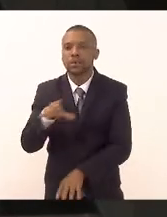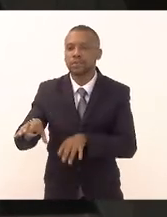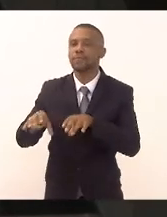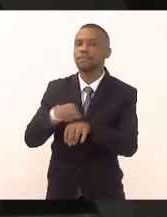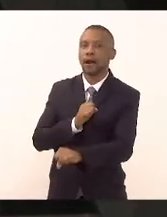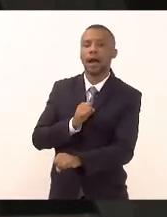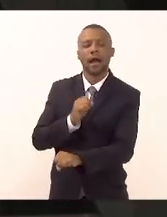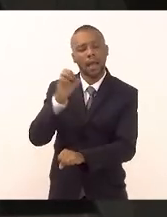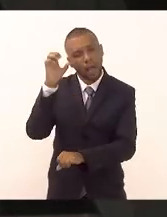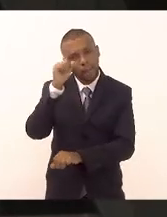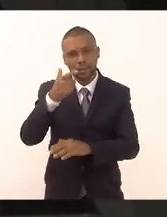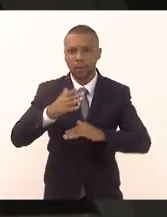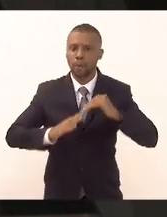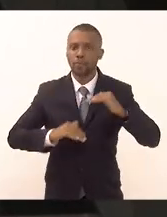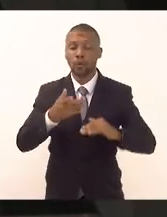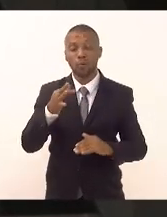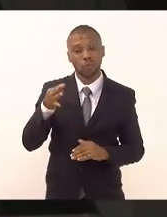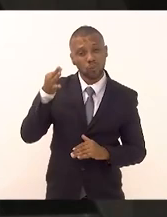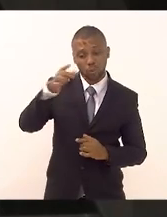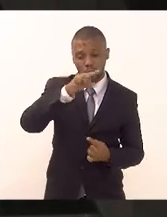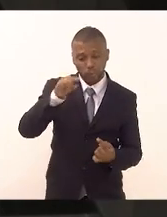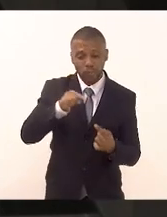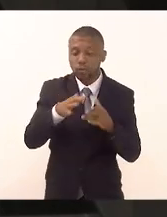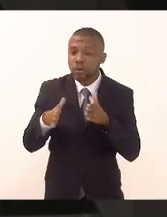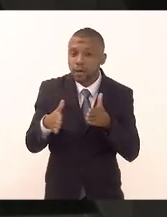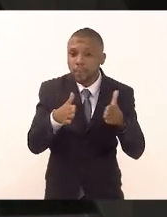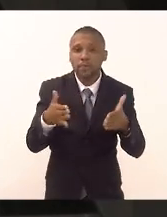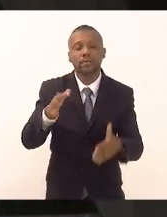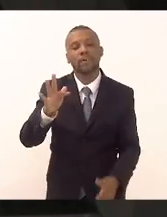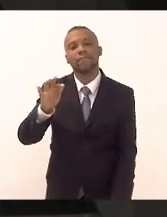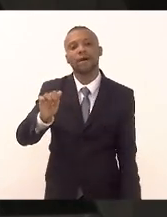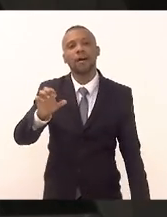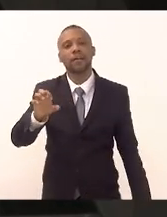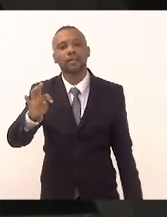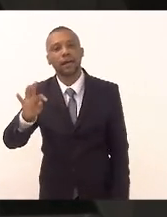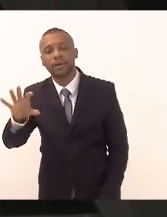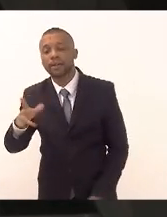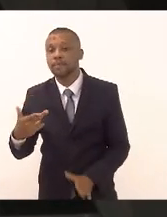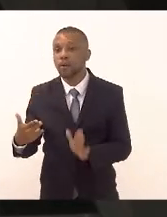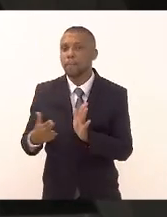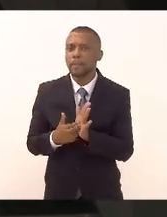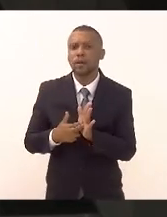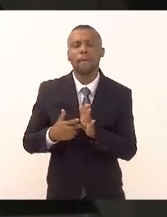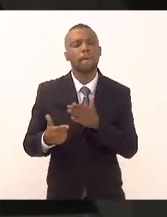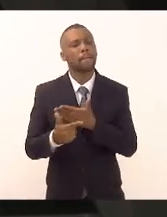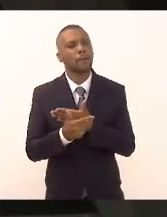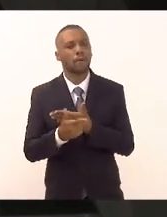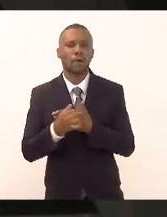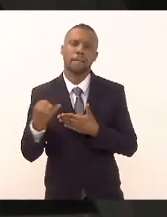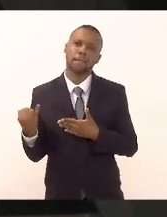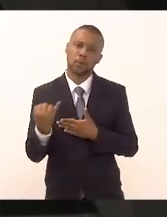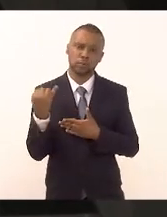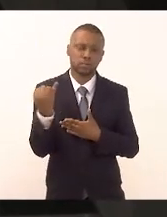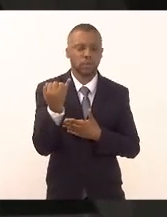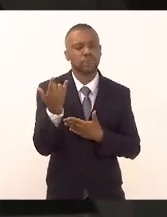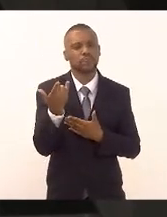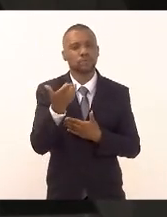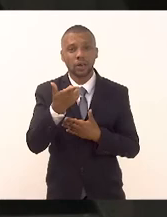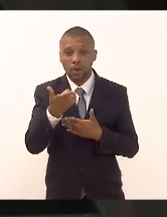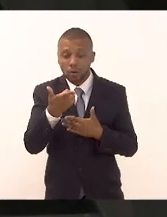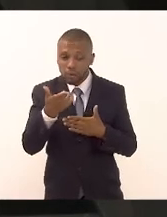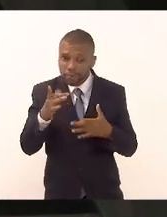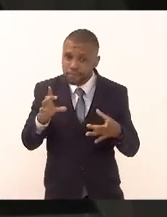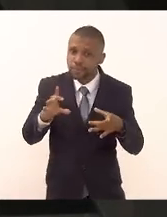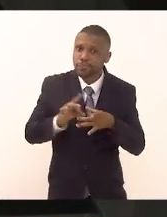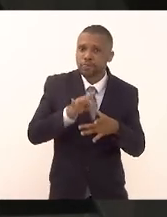profissionalmente, já que esse é o destino da FAETEC, para cumprir um papel importantíssimo na agenda do desenvolvimento econômico e social do estado. Uma das partes dessa agenda é